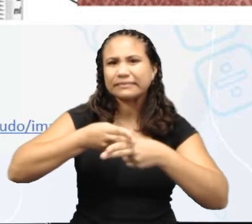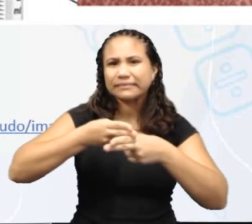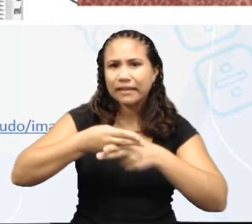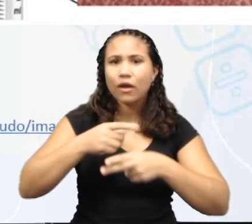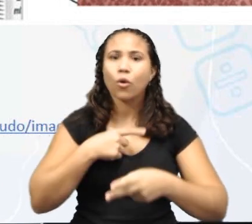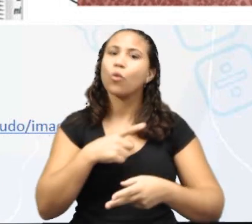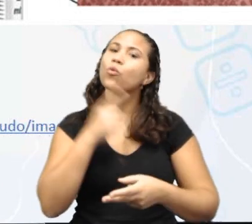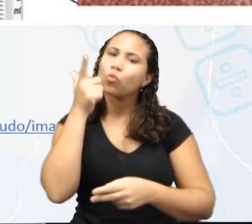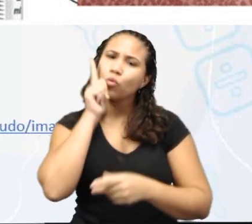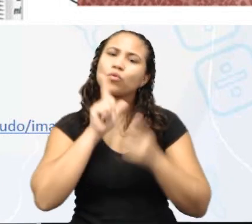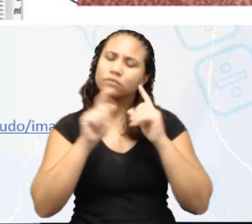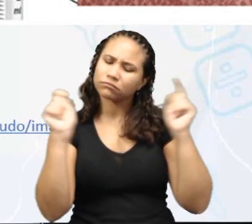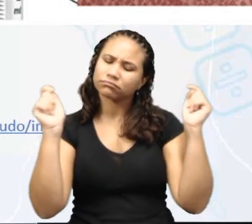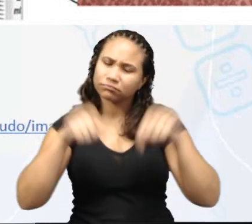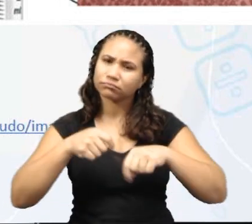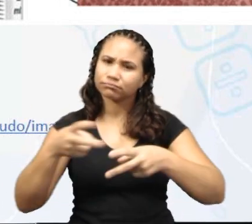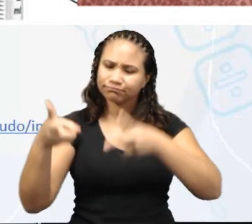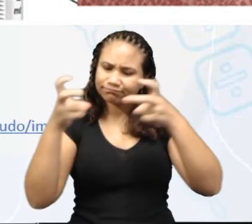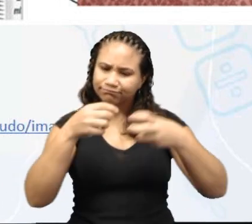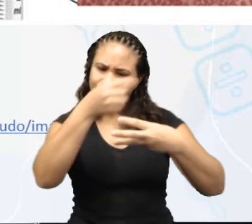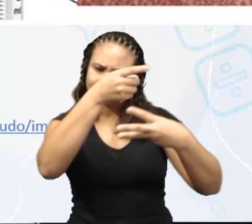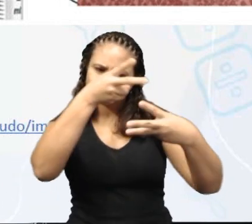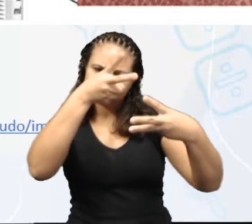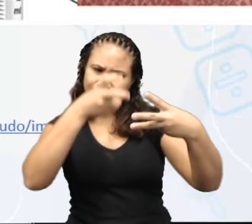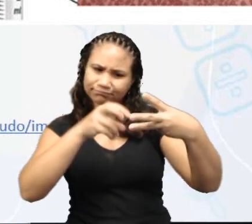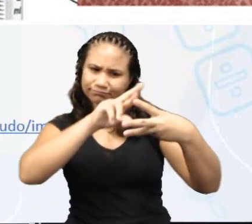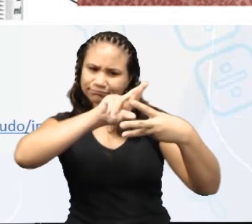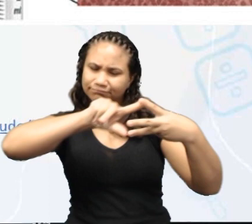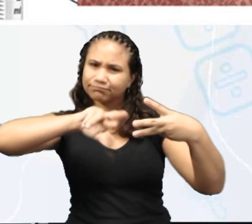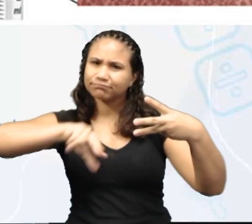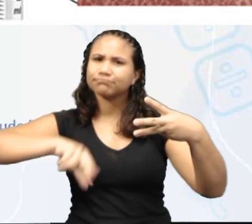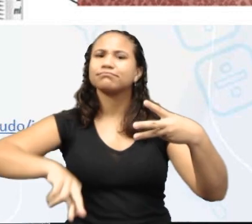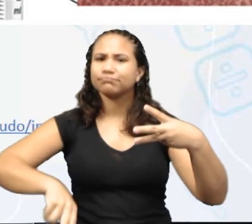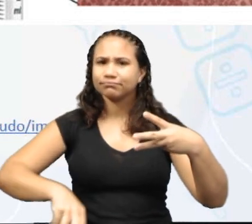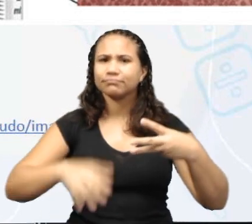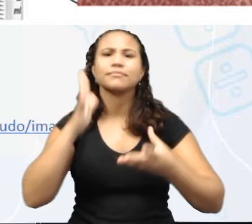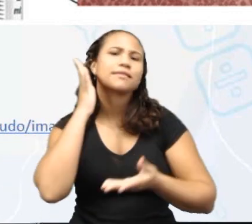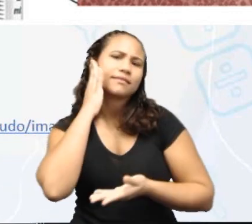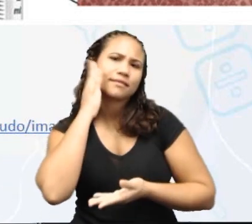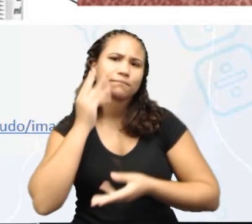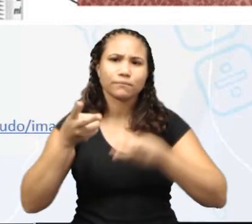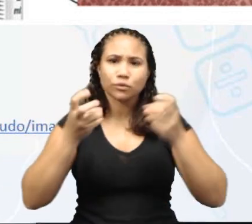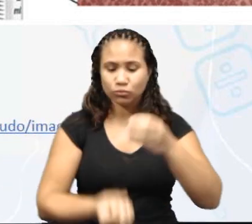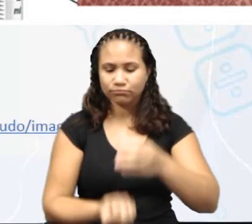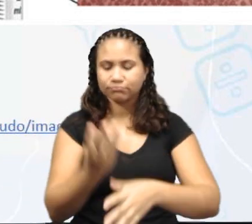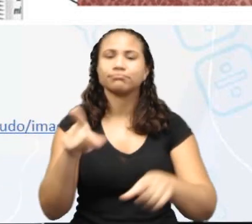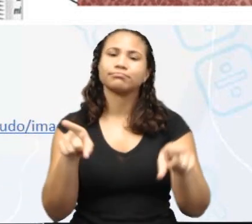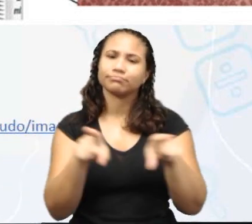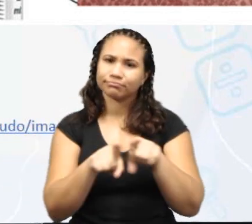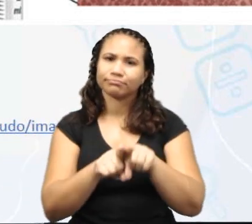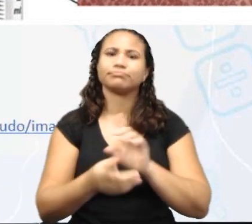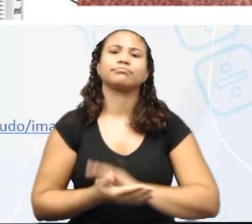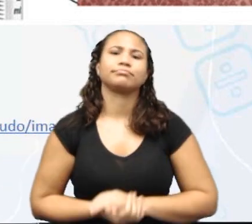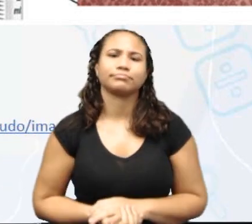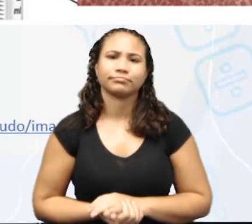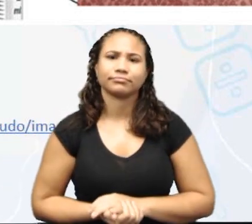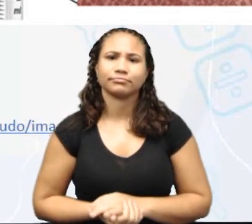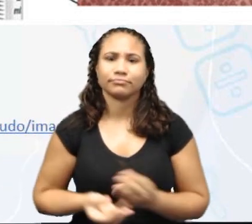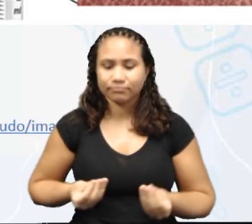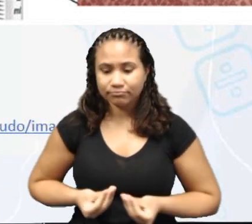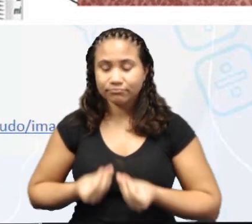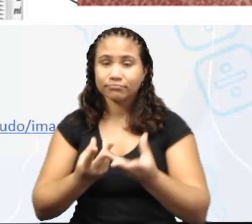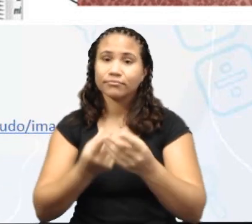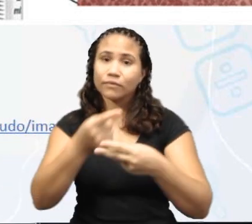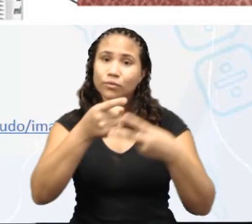consigo diferenciar os três, temos três fases, então é uma mistura heterogênea também. E eu trouxe aqui